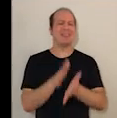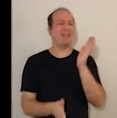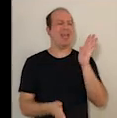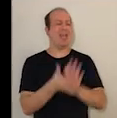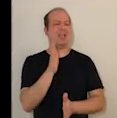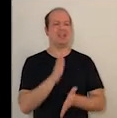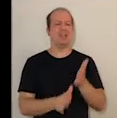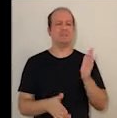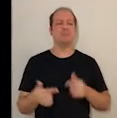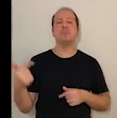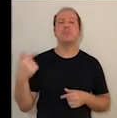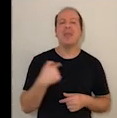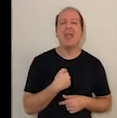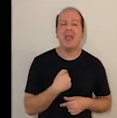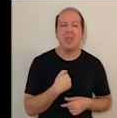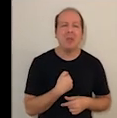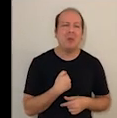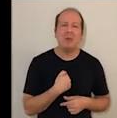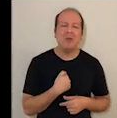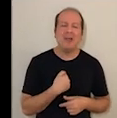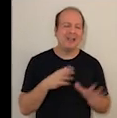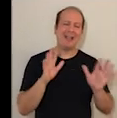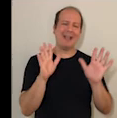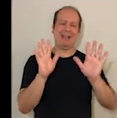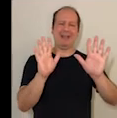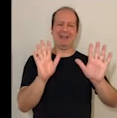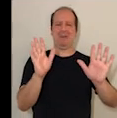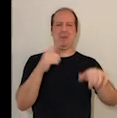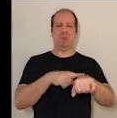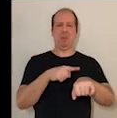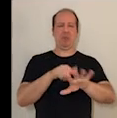disso. Eu fui o...